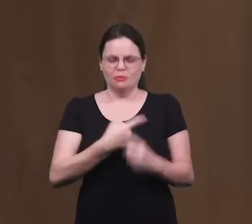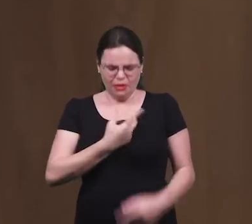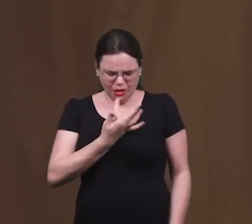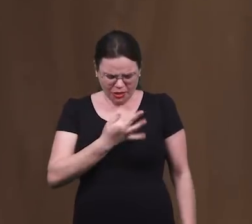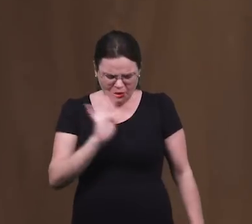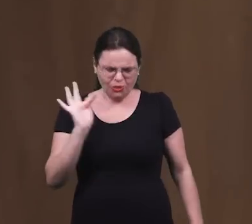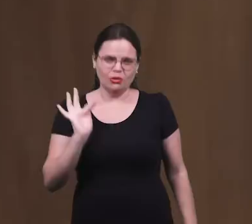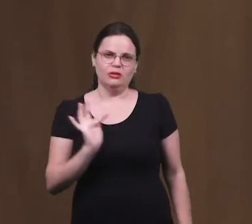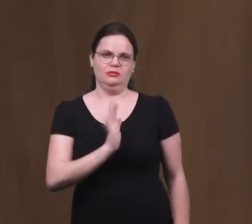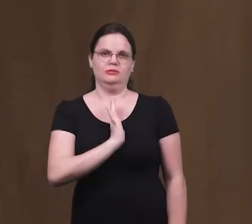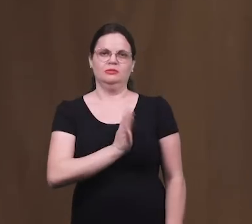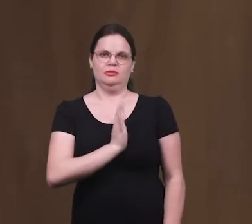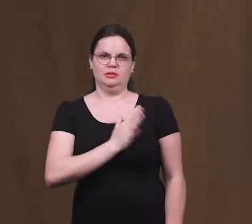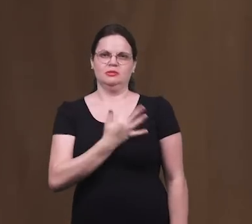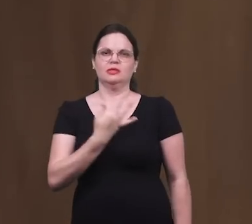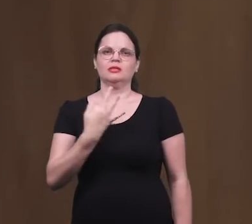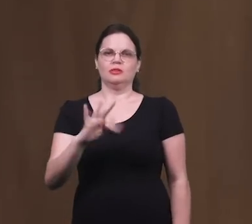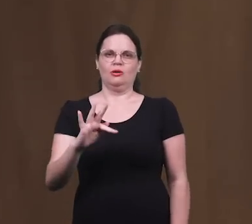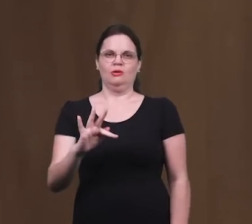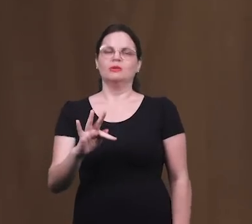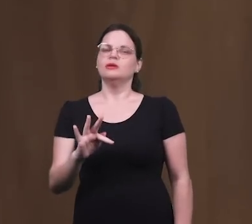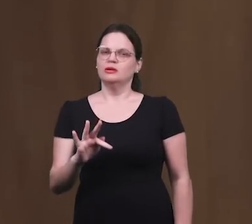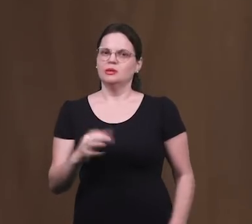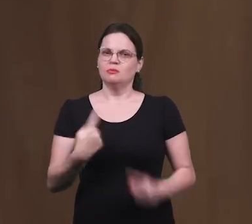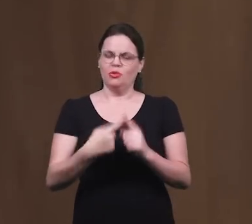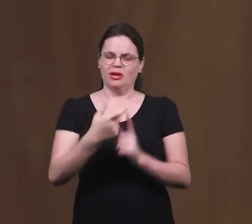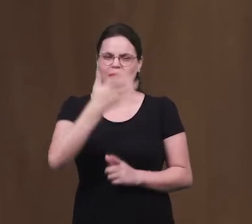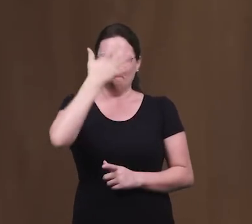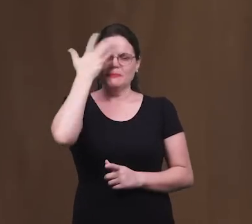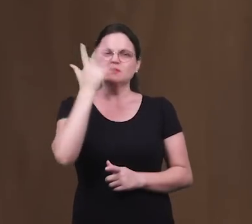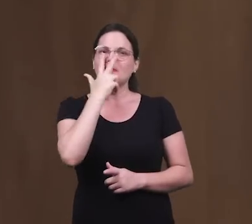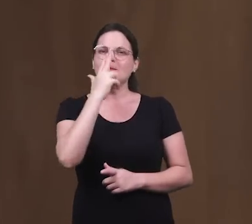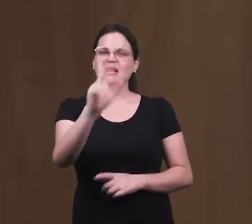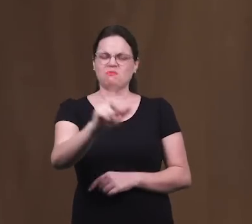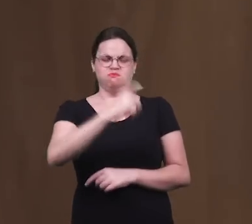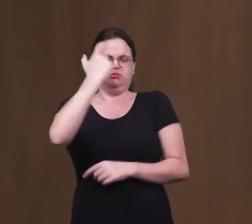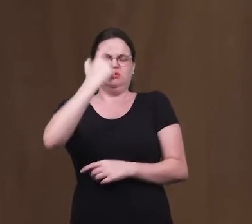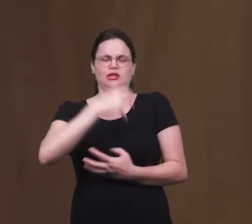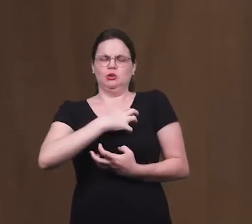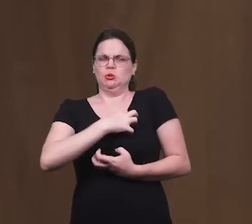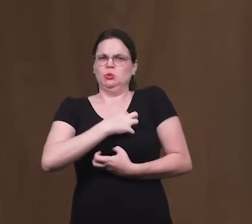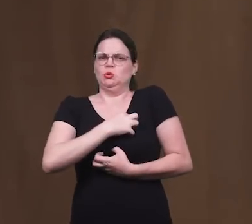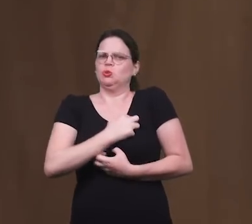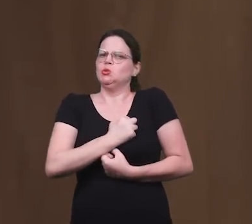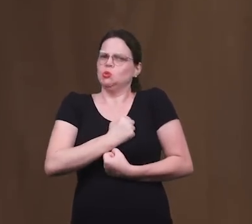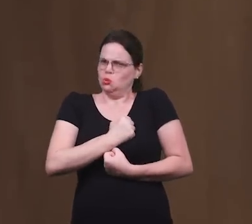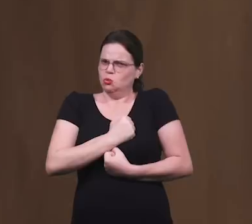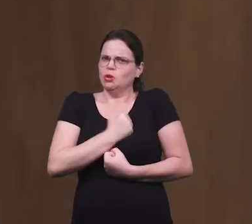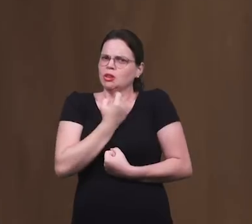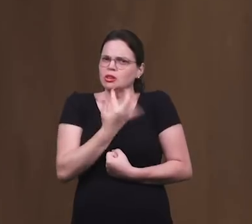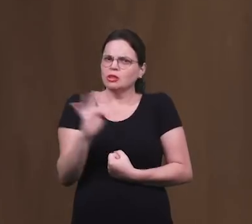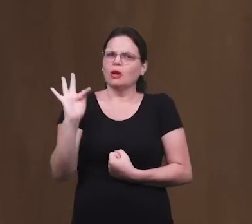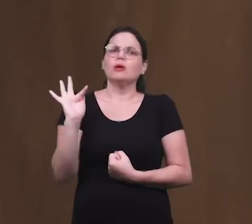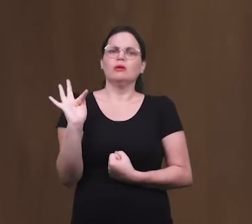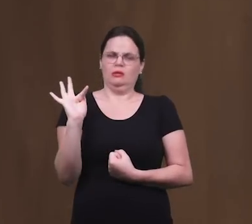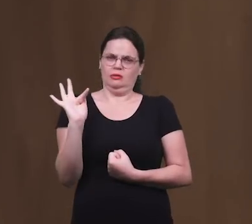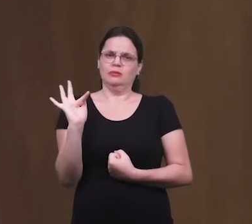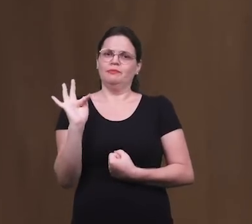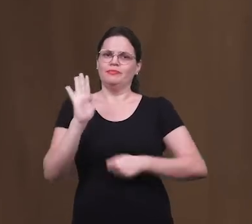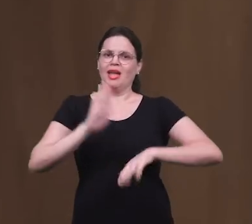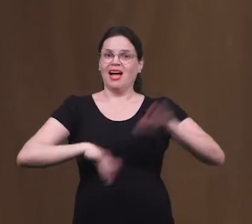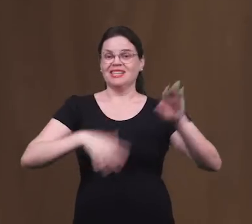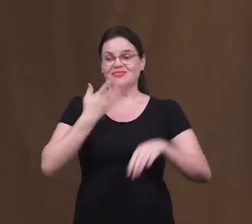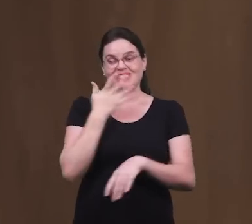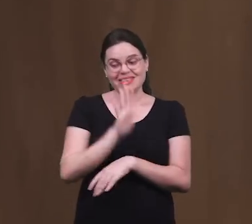ferida, quando nós somos feridos por algo. E há feridas que são muito profundas, que fazem parte, às